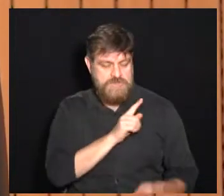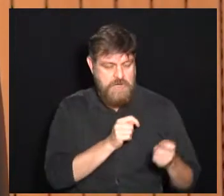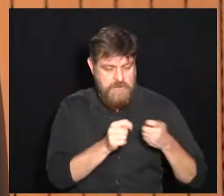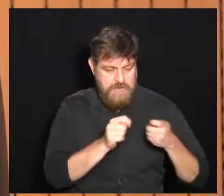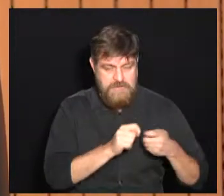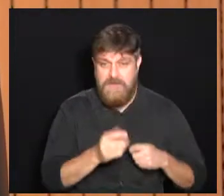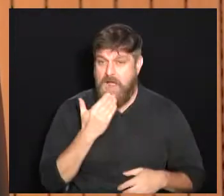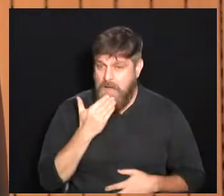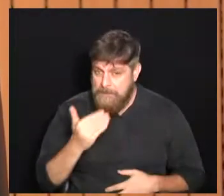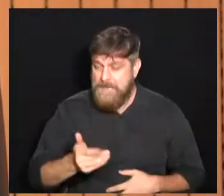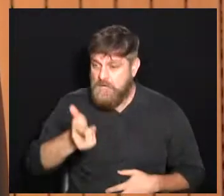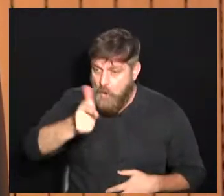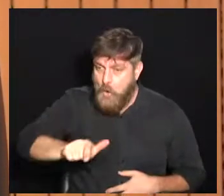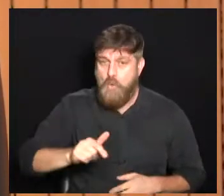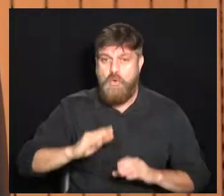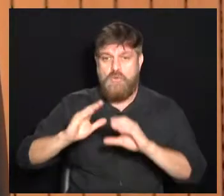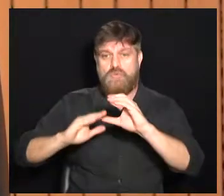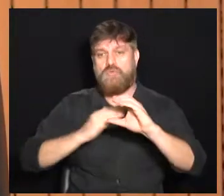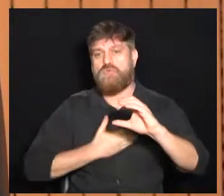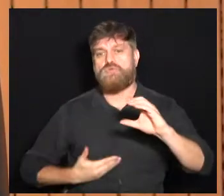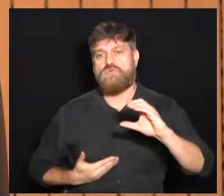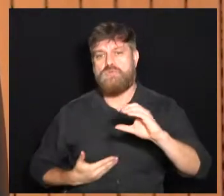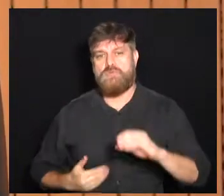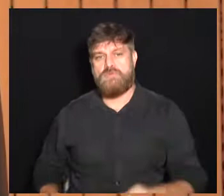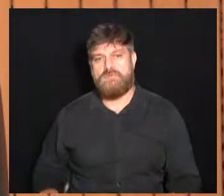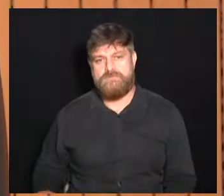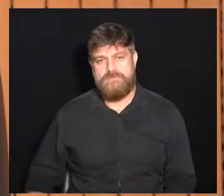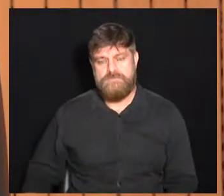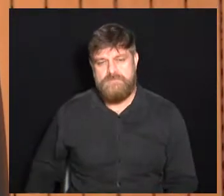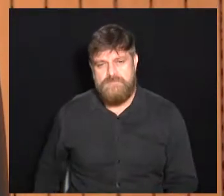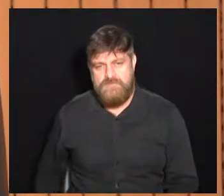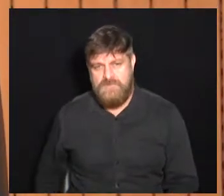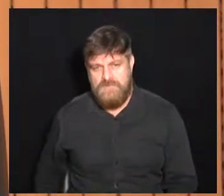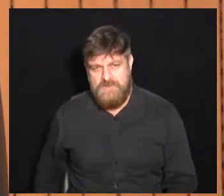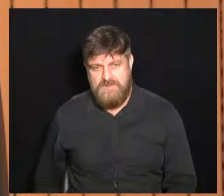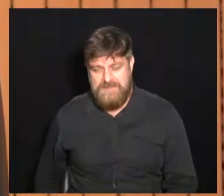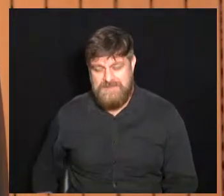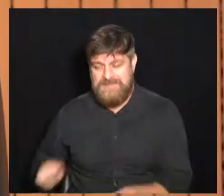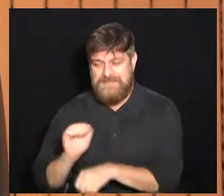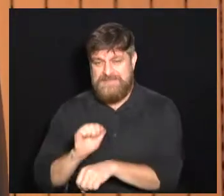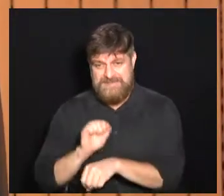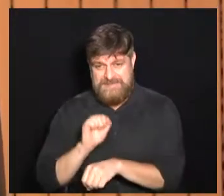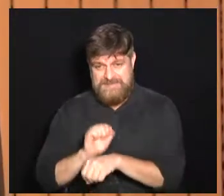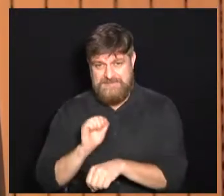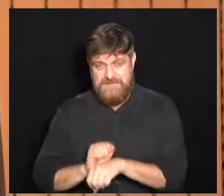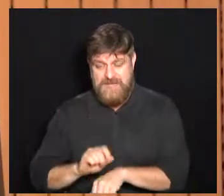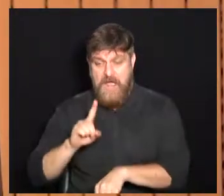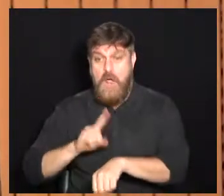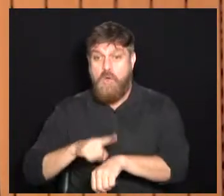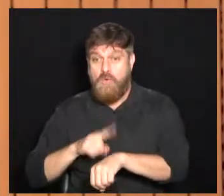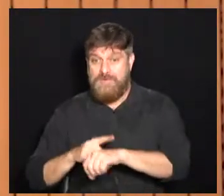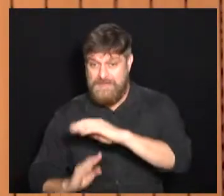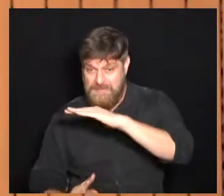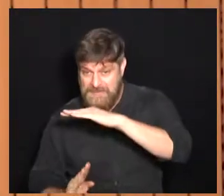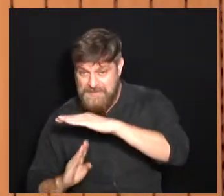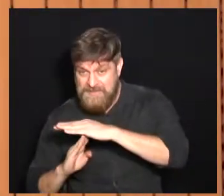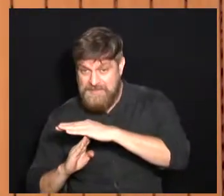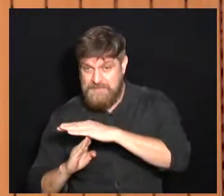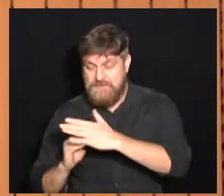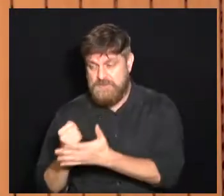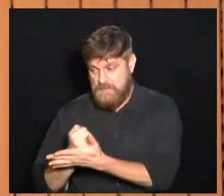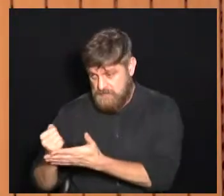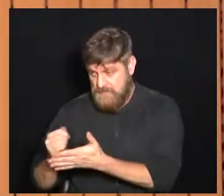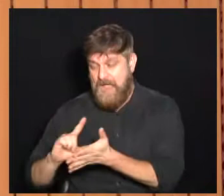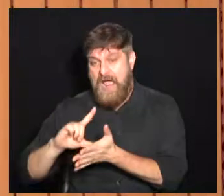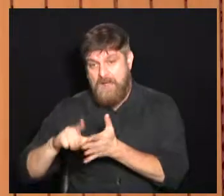já solicita um novo concurso. Só que nós temos que esperar terminar um concurso para solicitar outro. Assim é